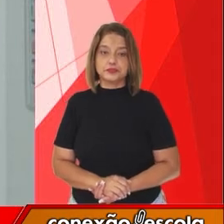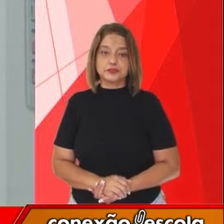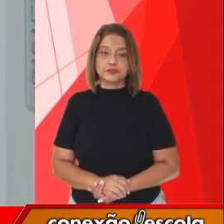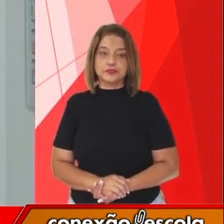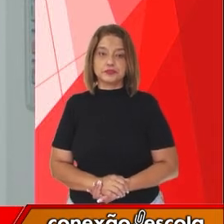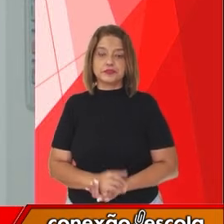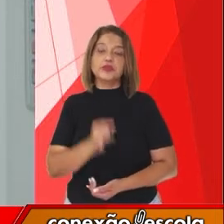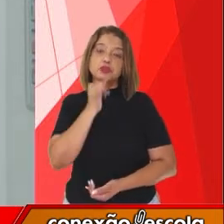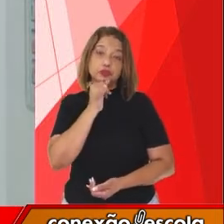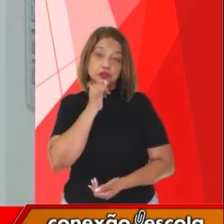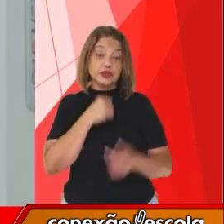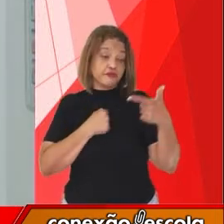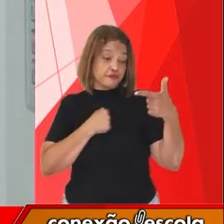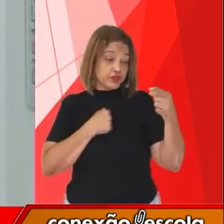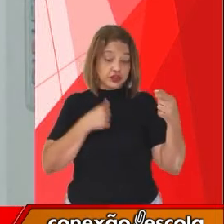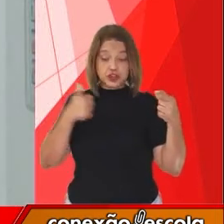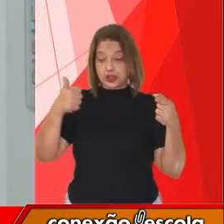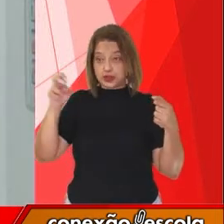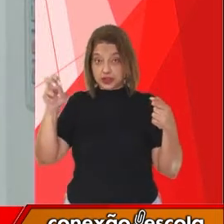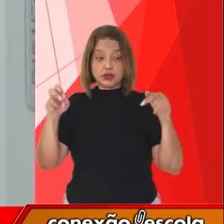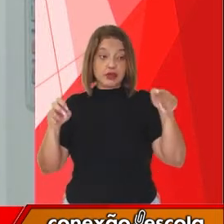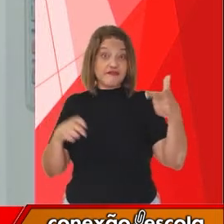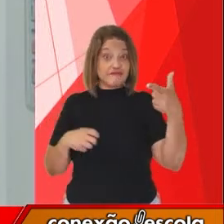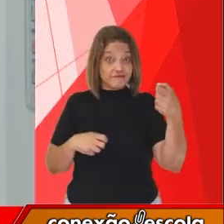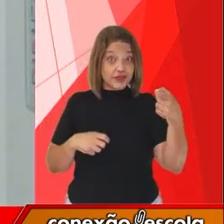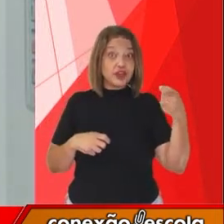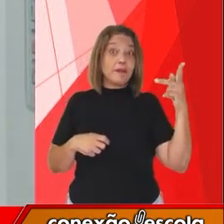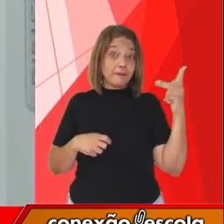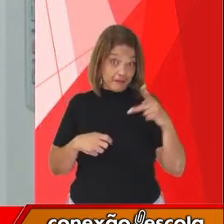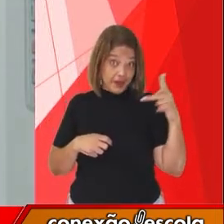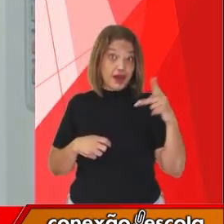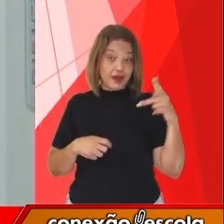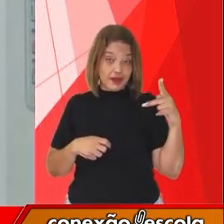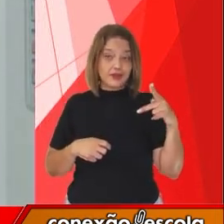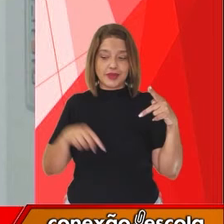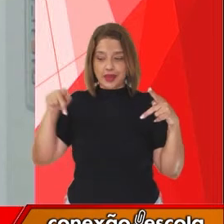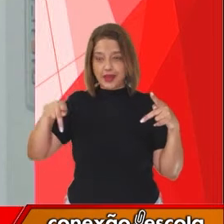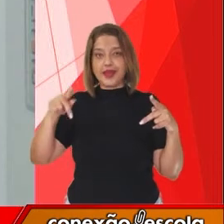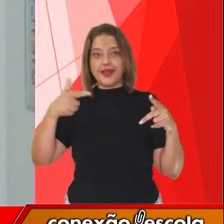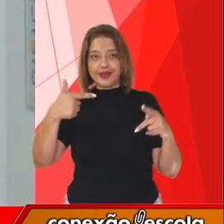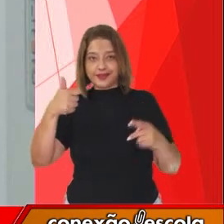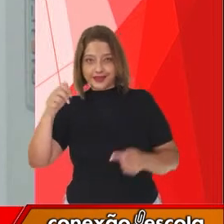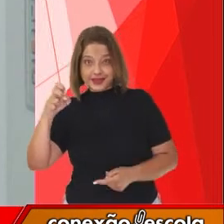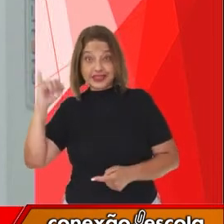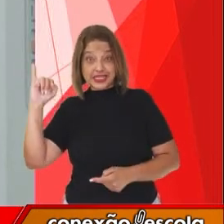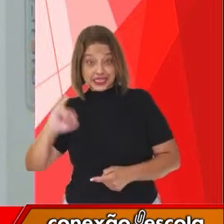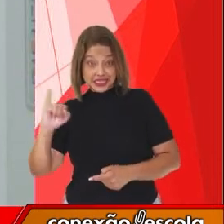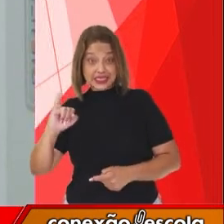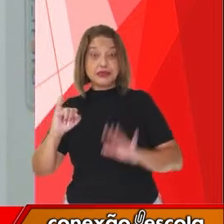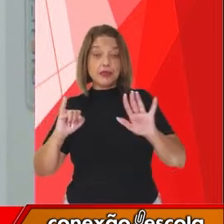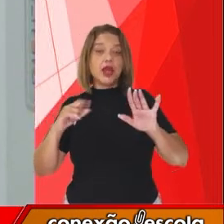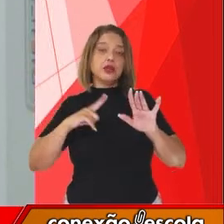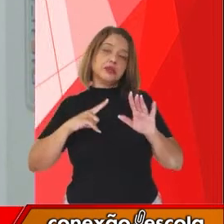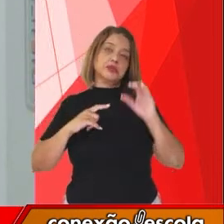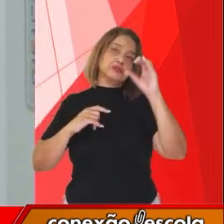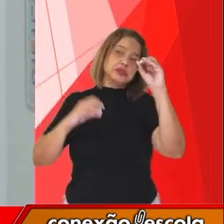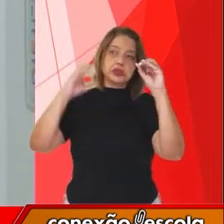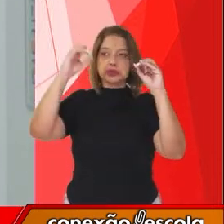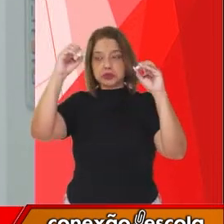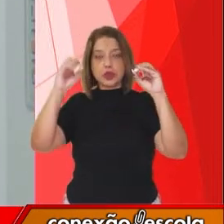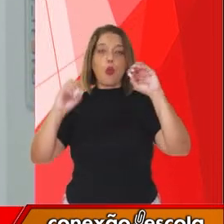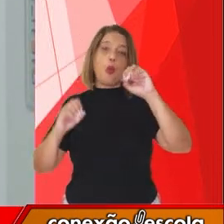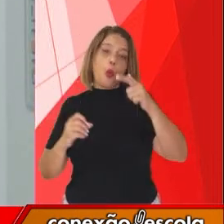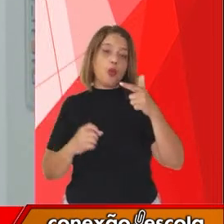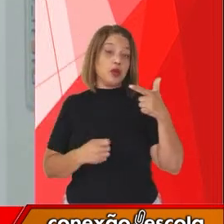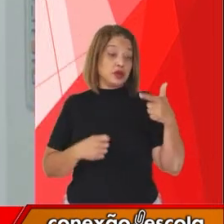e aí faz de conta que esse cara aqui é o que está sacando, sempre que tiver no 0-0, ou o cara do saque for o cara